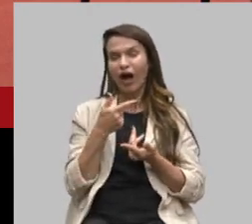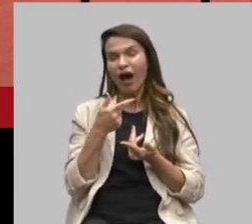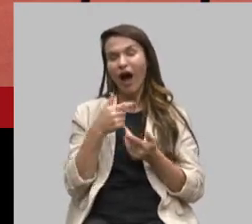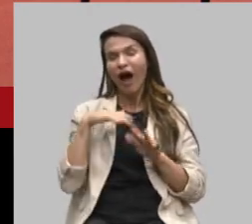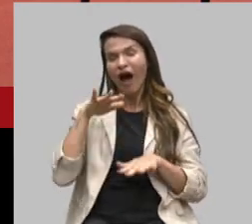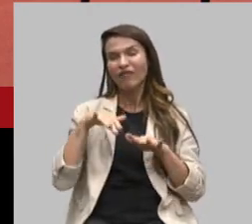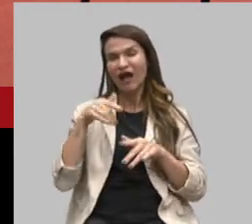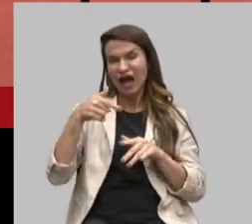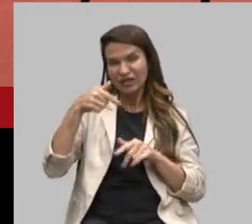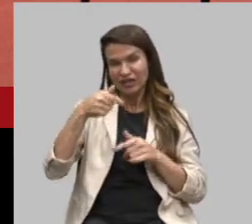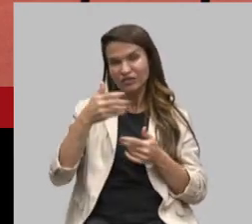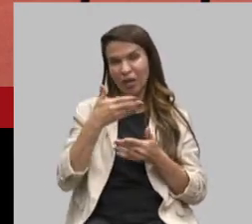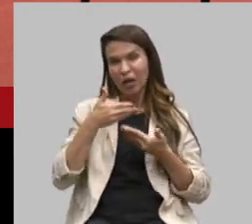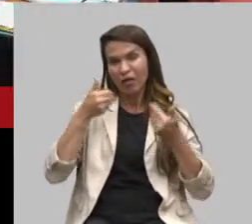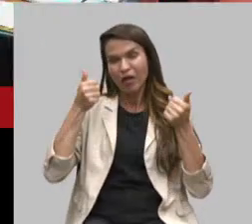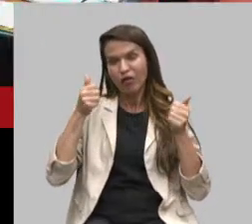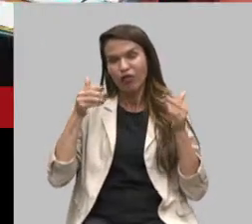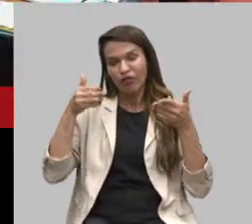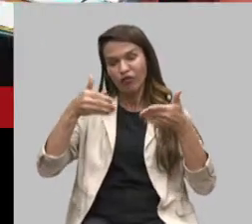melhor